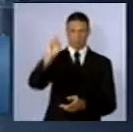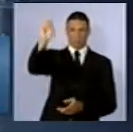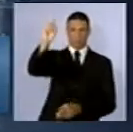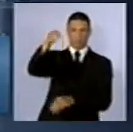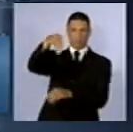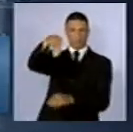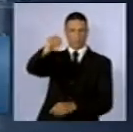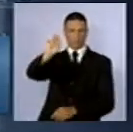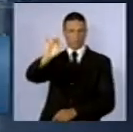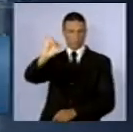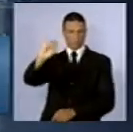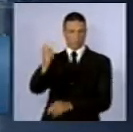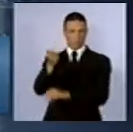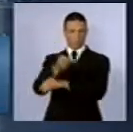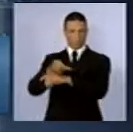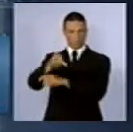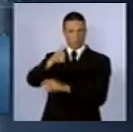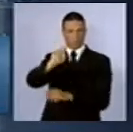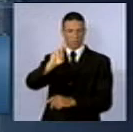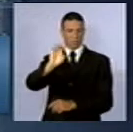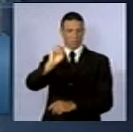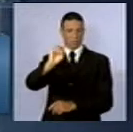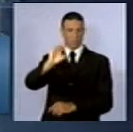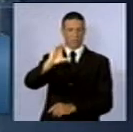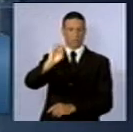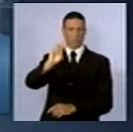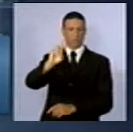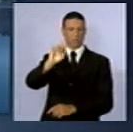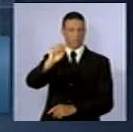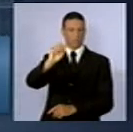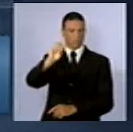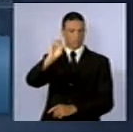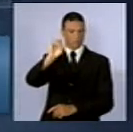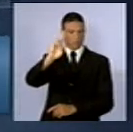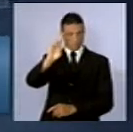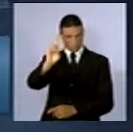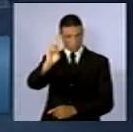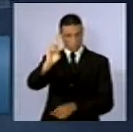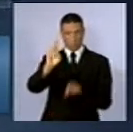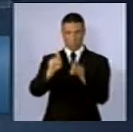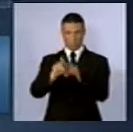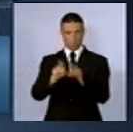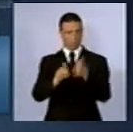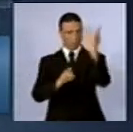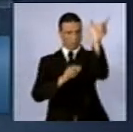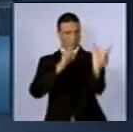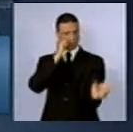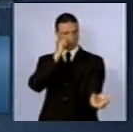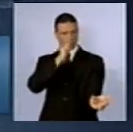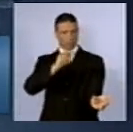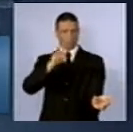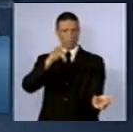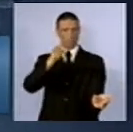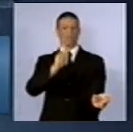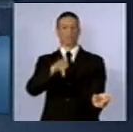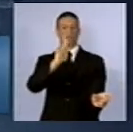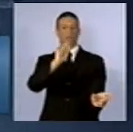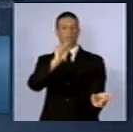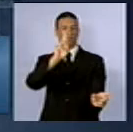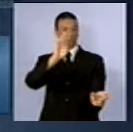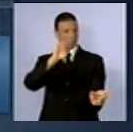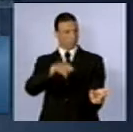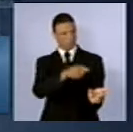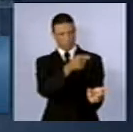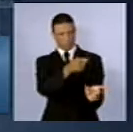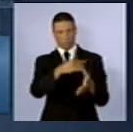Mário giz subprocurador-geral da República excelentíssima dout Carmen lía Oliveira de Souza